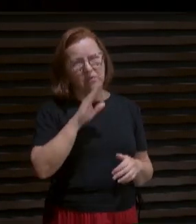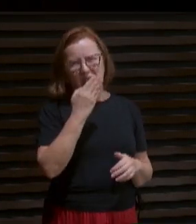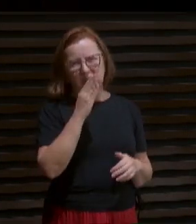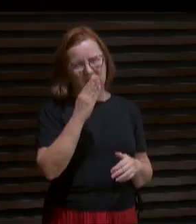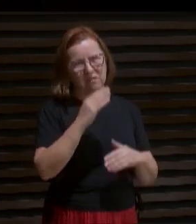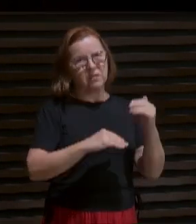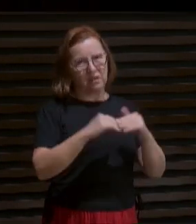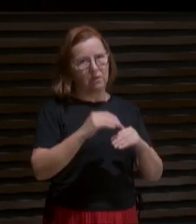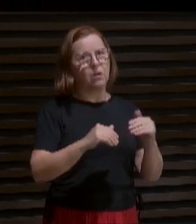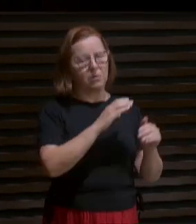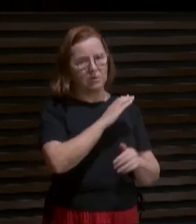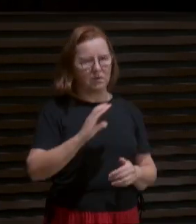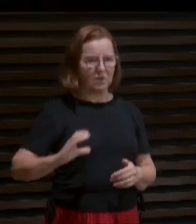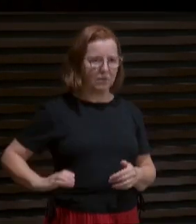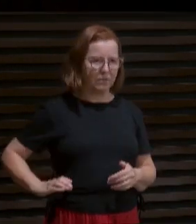de Cristo.